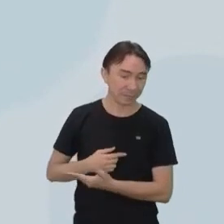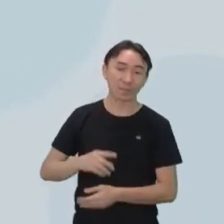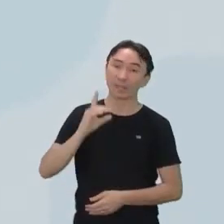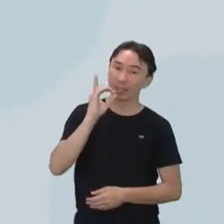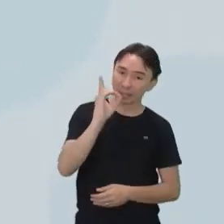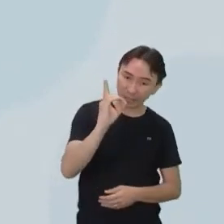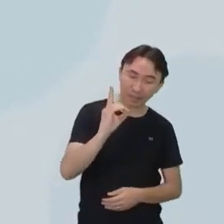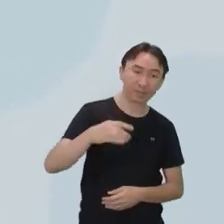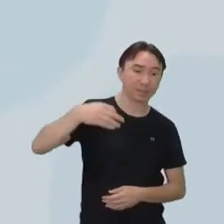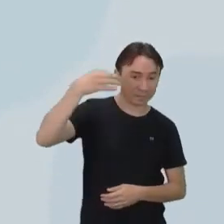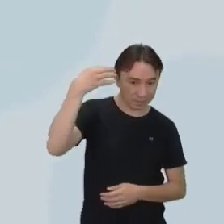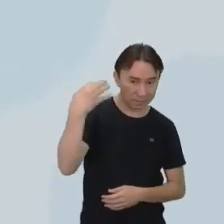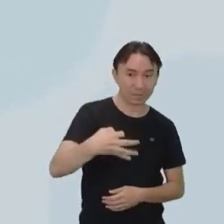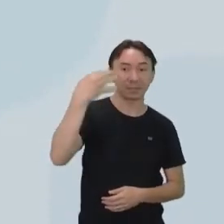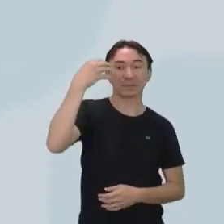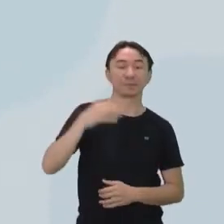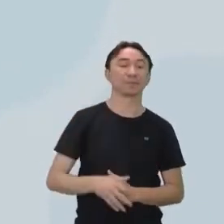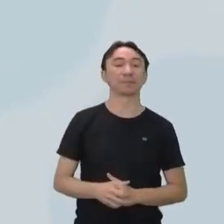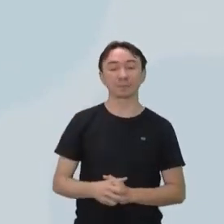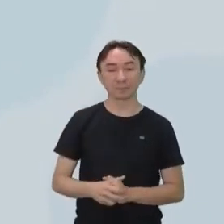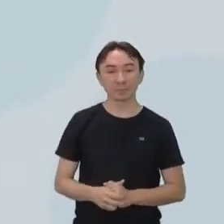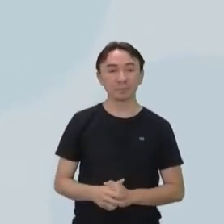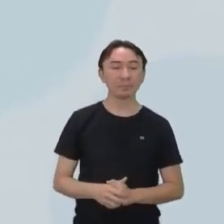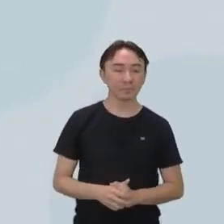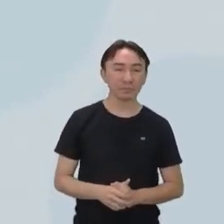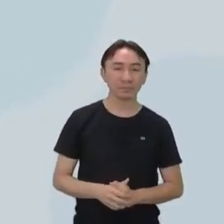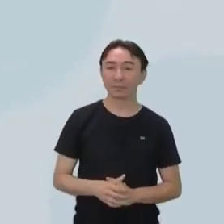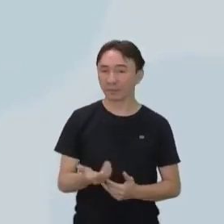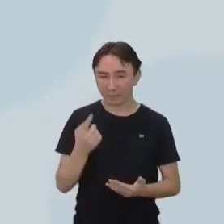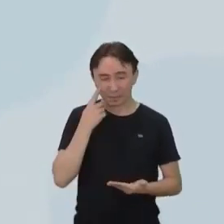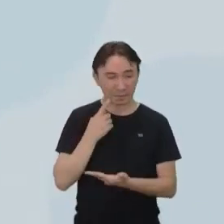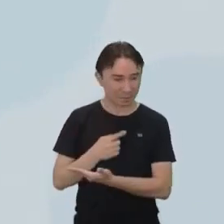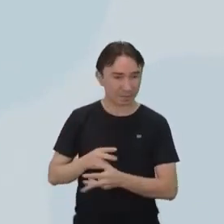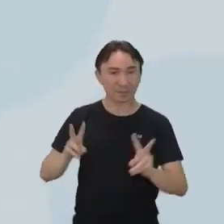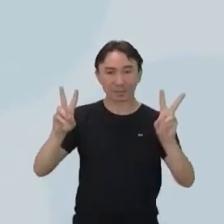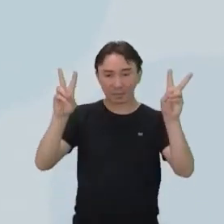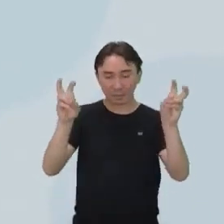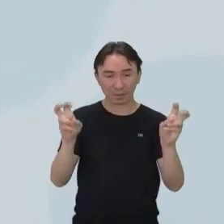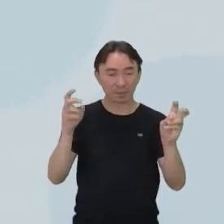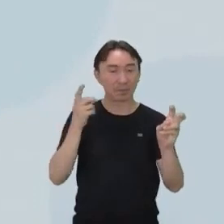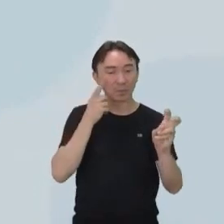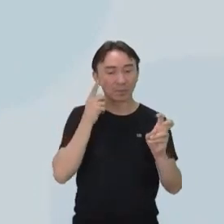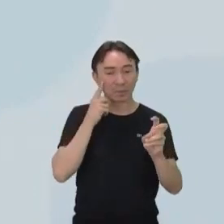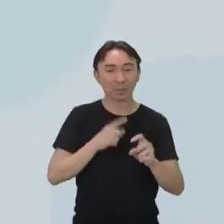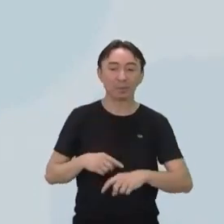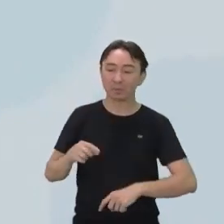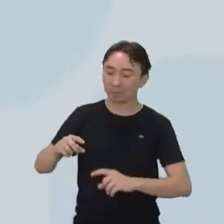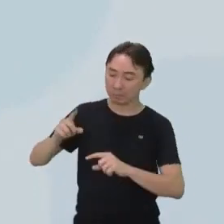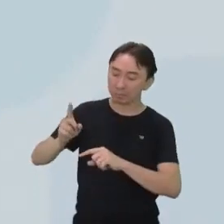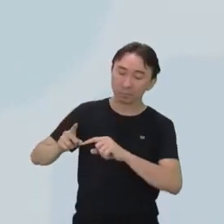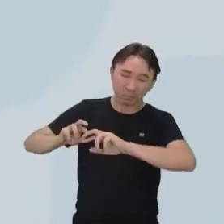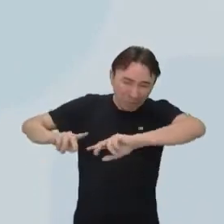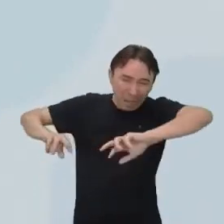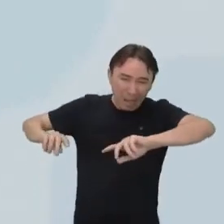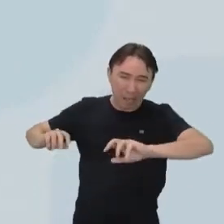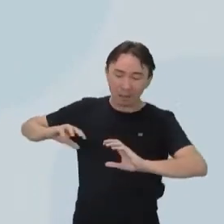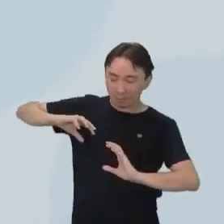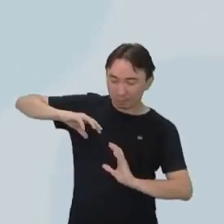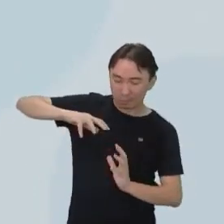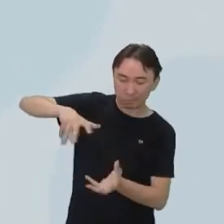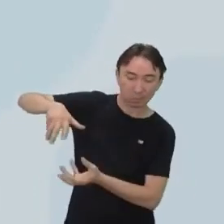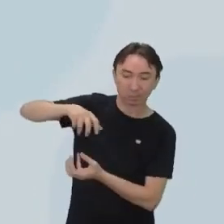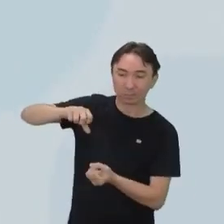seria a alternativa correta para esse questionamento abordando a temática de recursos e sustentabilidade. Okay? Essas